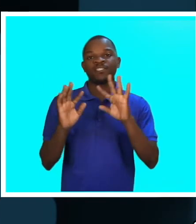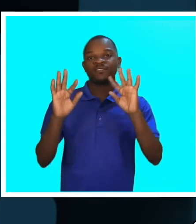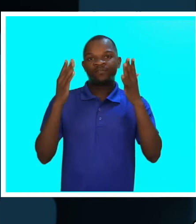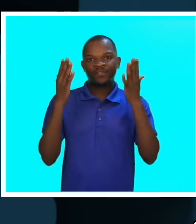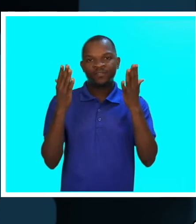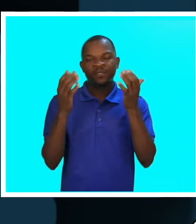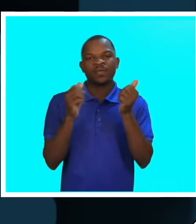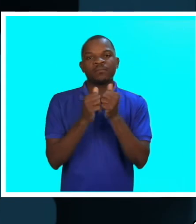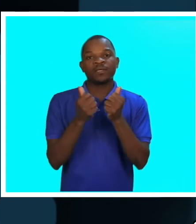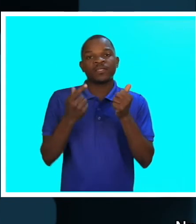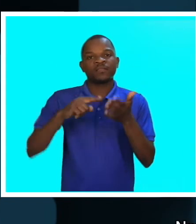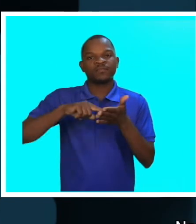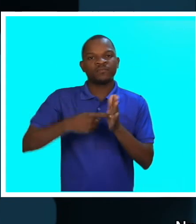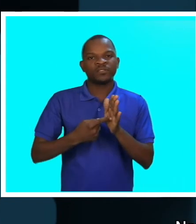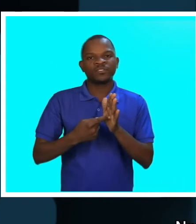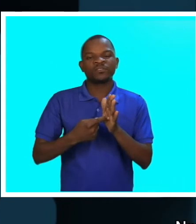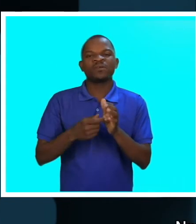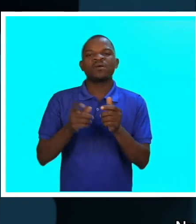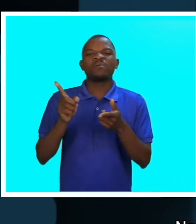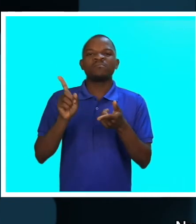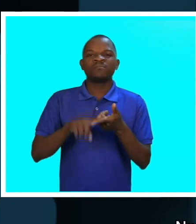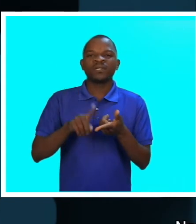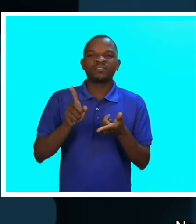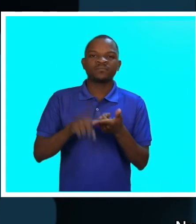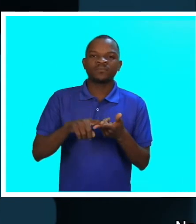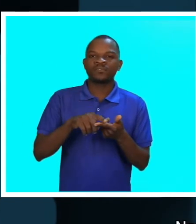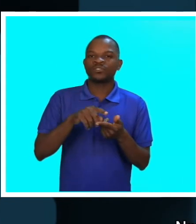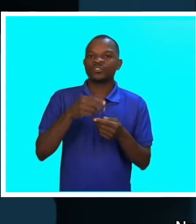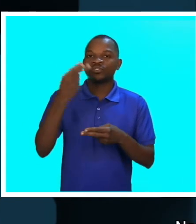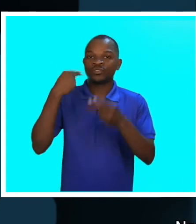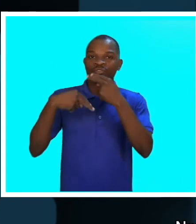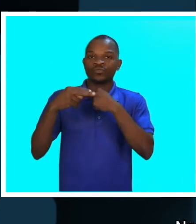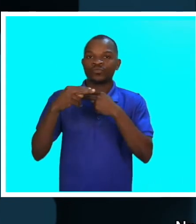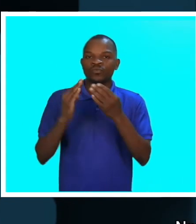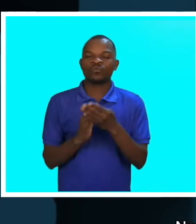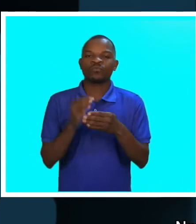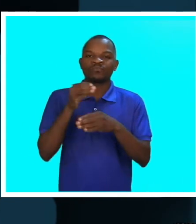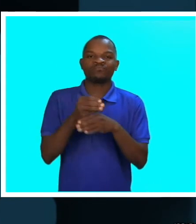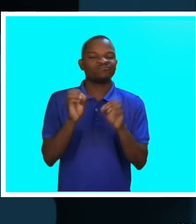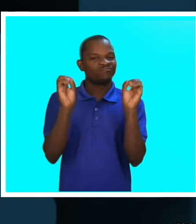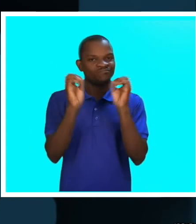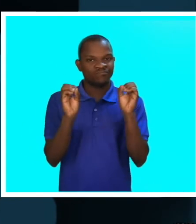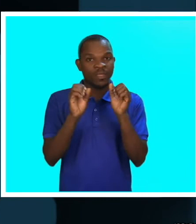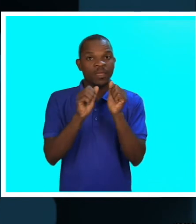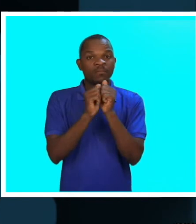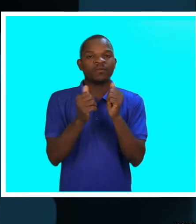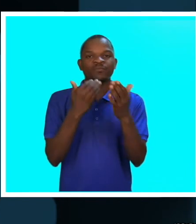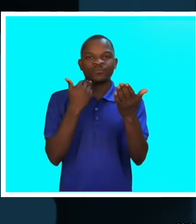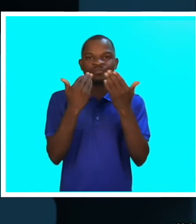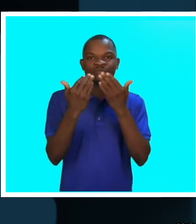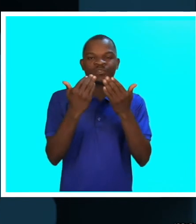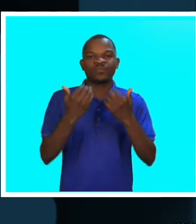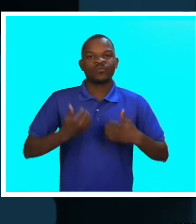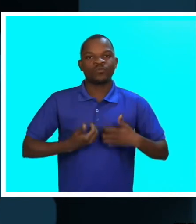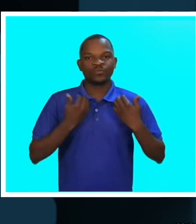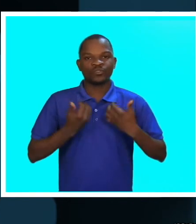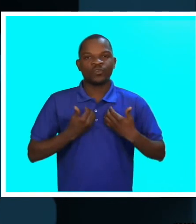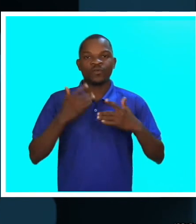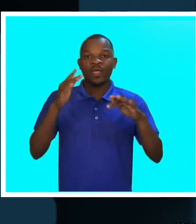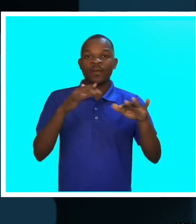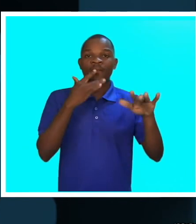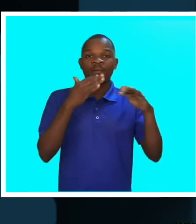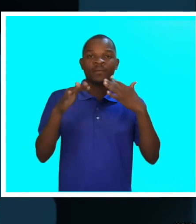espaço Mais Vida. Nesta edição não trazemos histórias de superação, mas sim vamos conversar com o